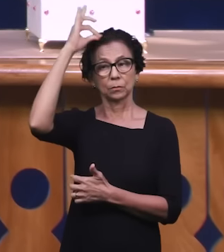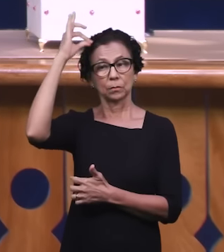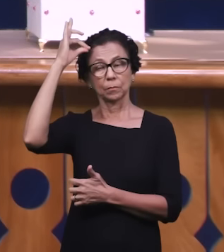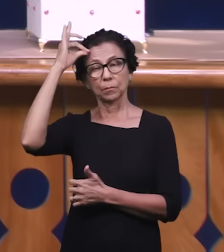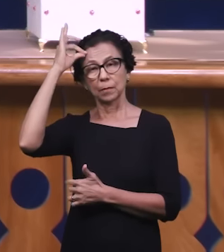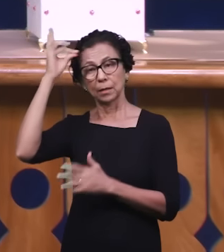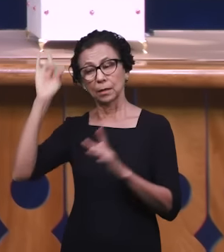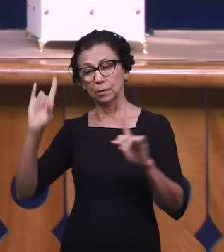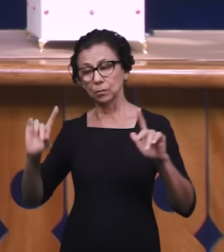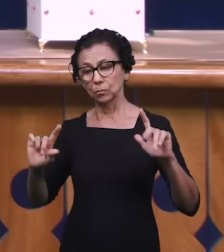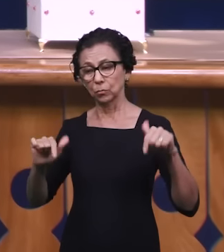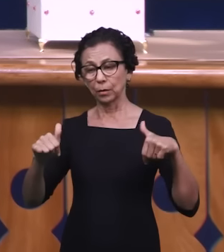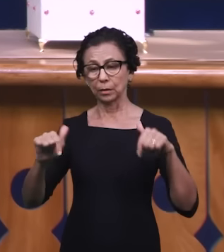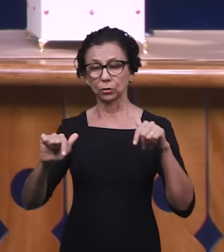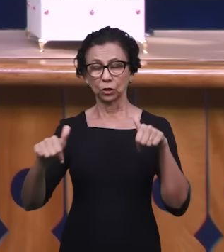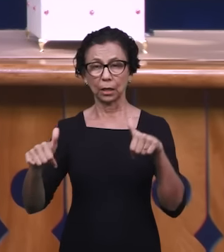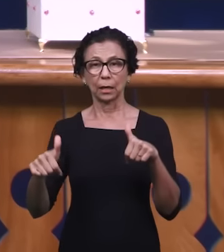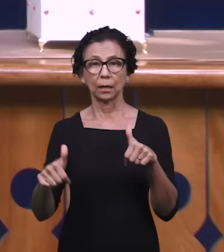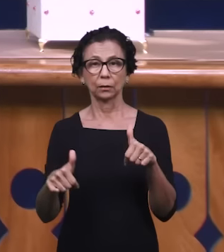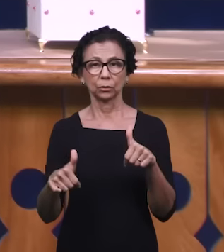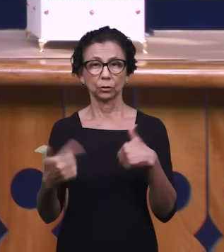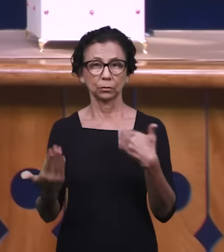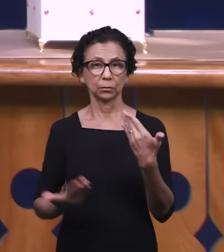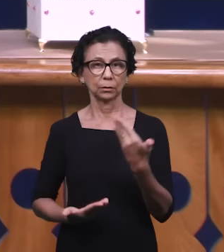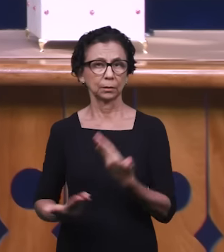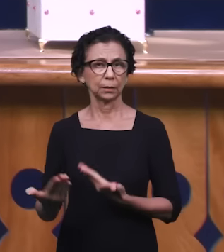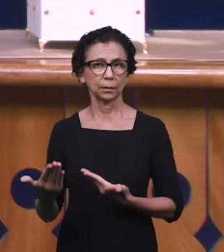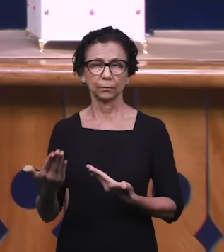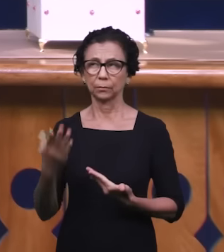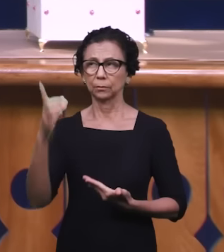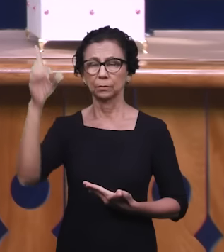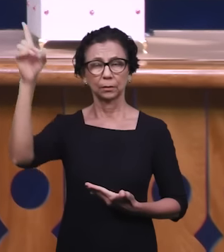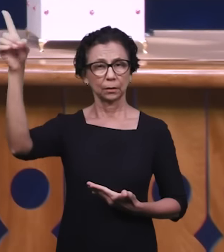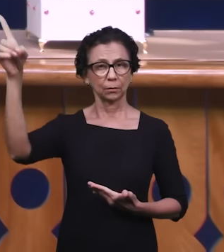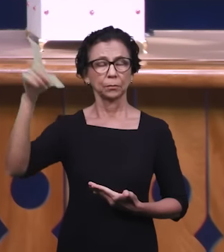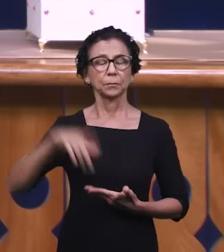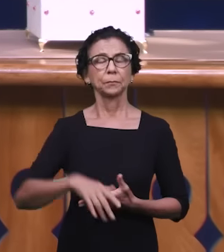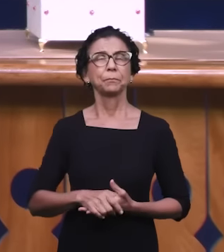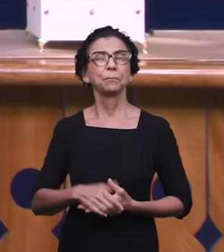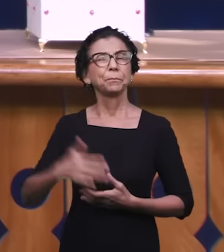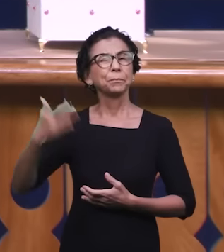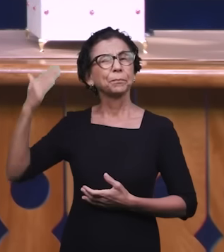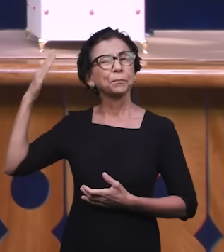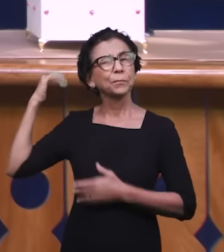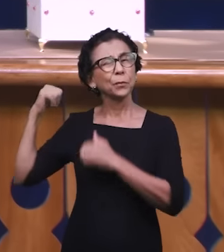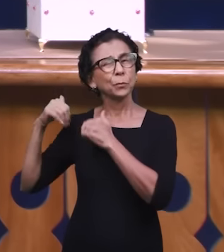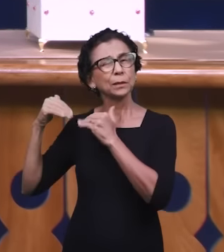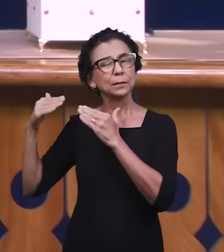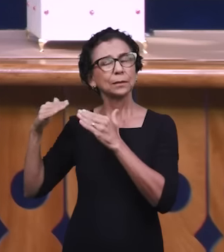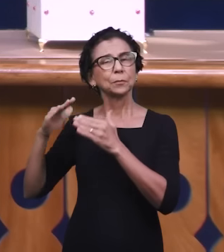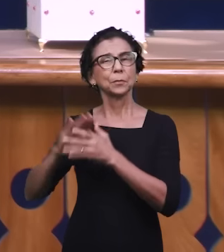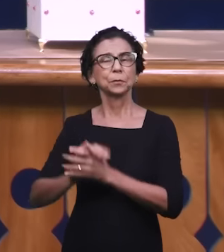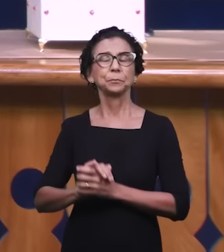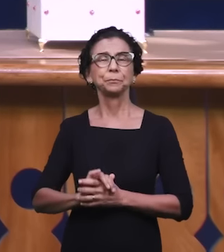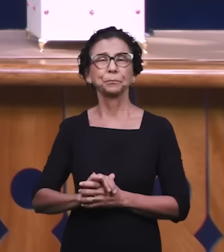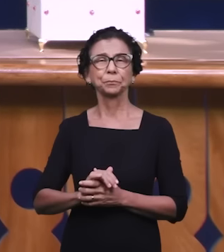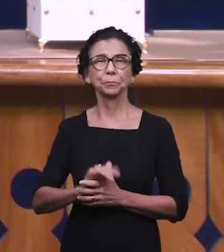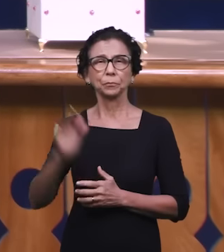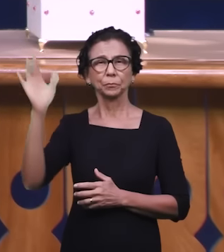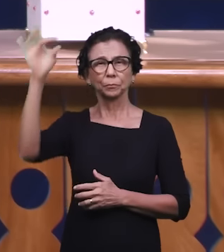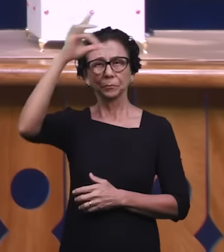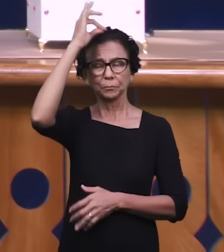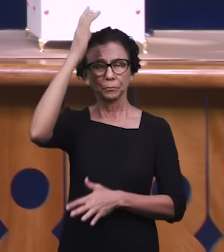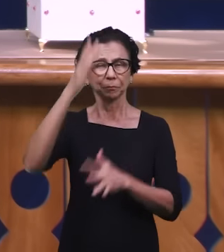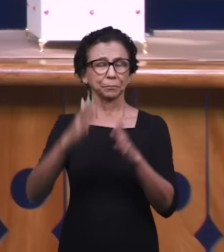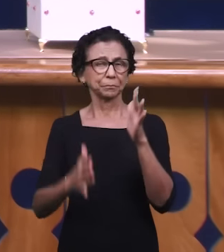vida de cada um dos servos de Deus. Ali naqueles primeiros dias, né, o Espírito Santo que havia sido derramado, ninguém